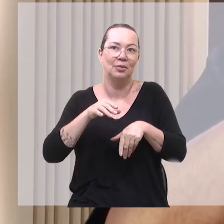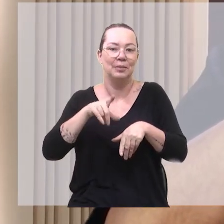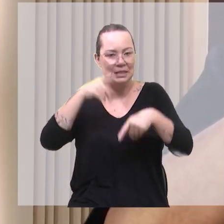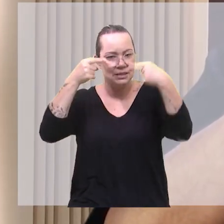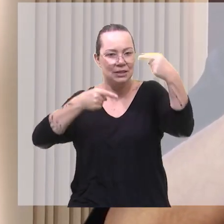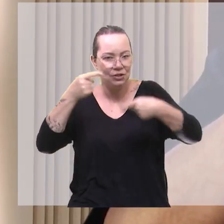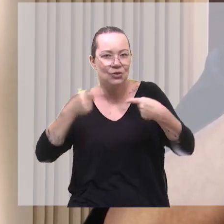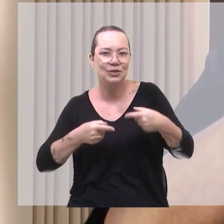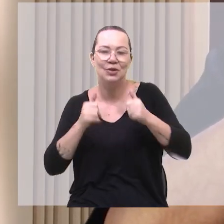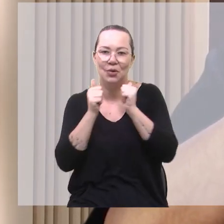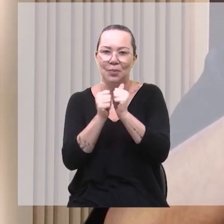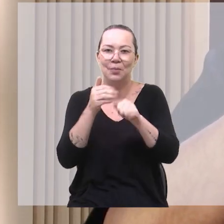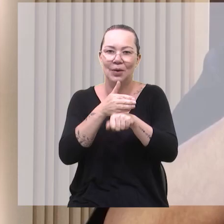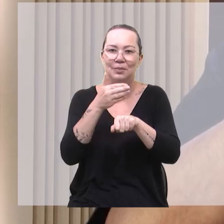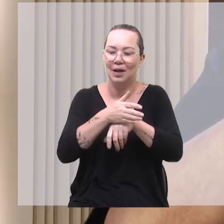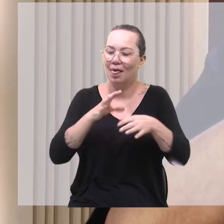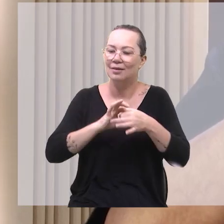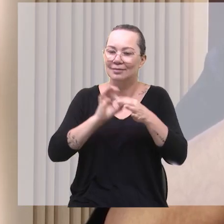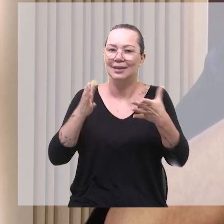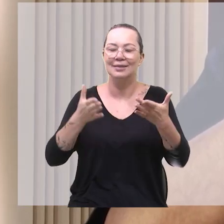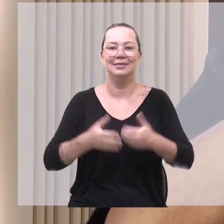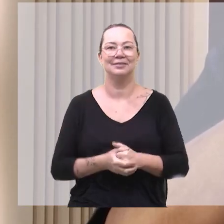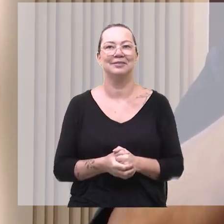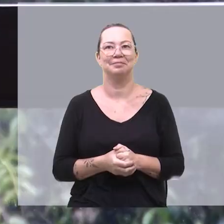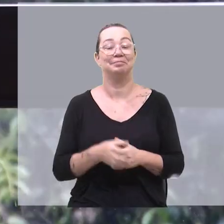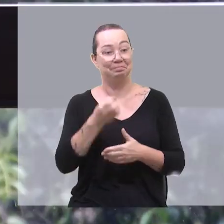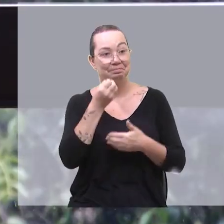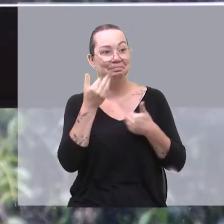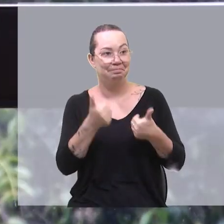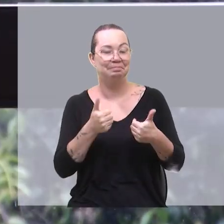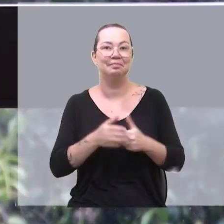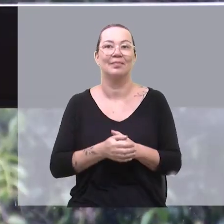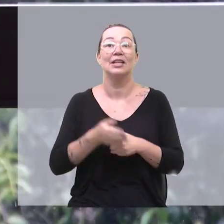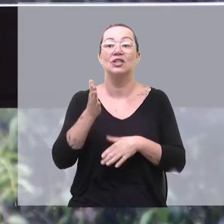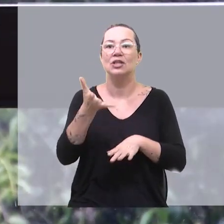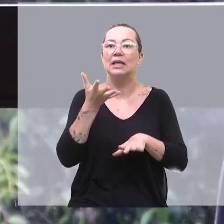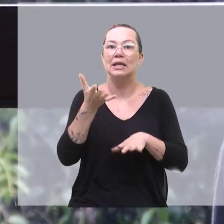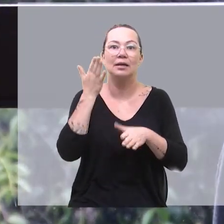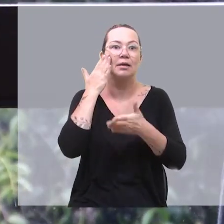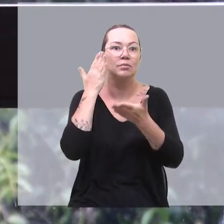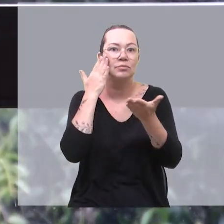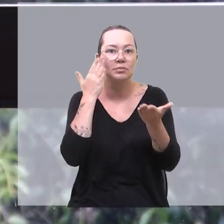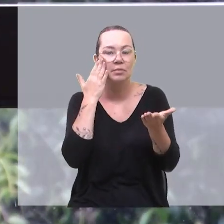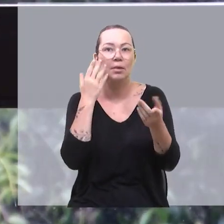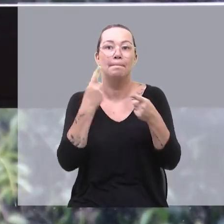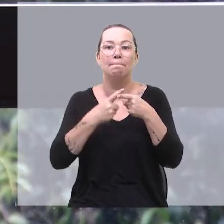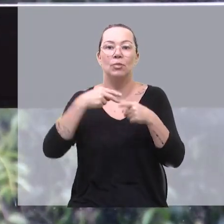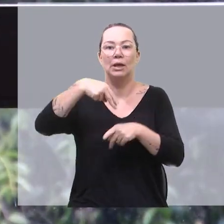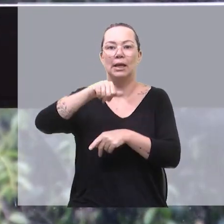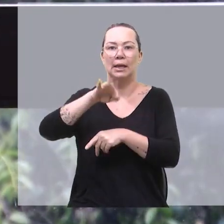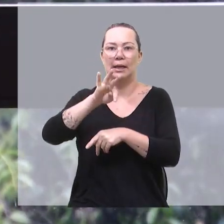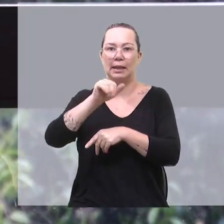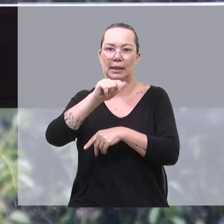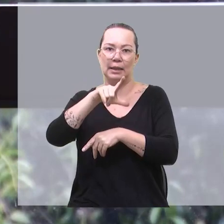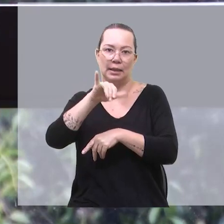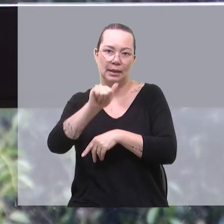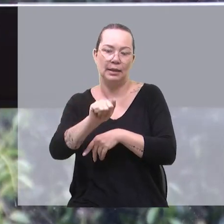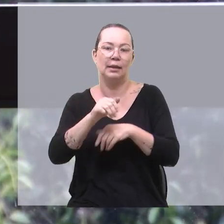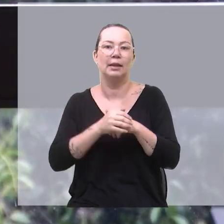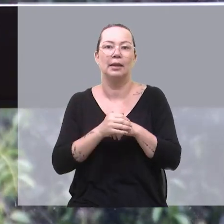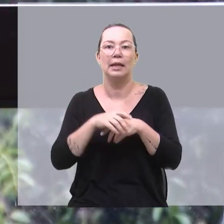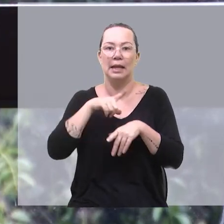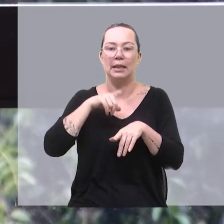esse belo debate e à disposição. Muito bem. E a gente já quer saber, porque a Natália